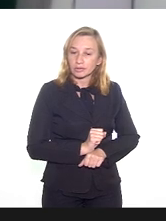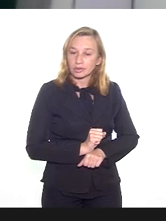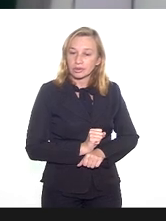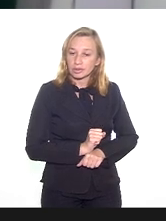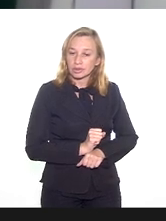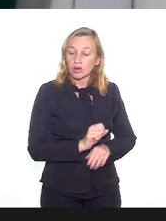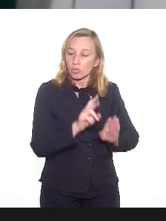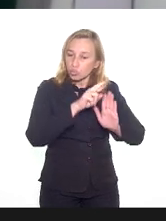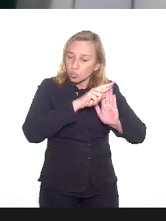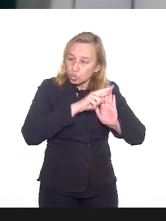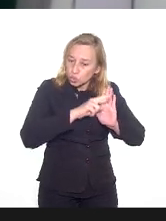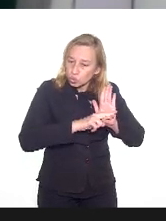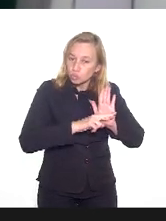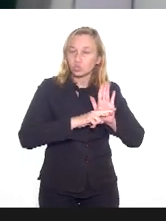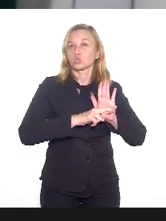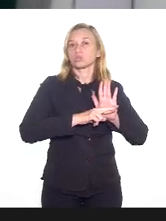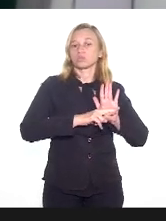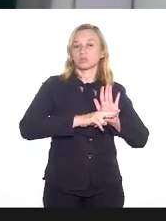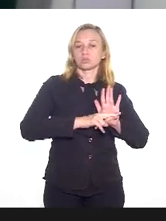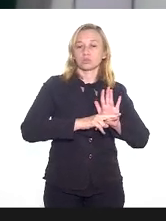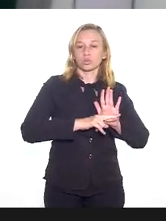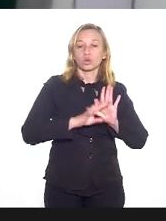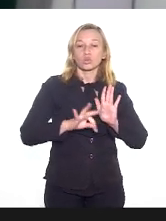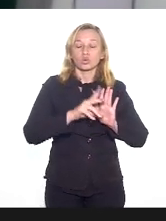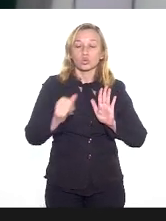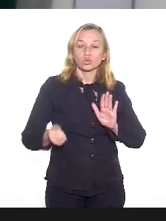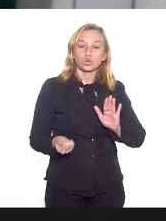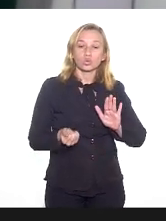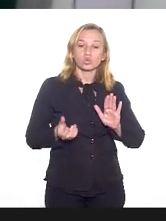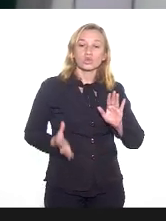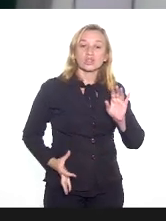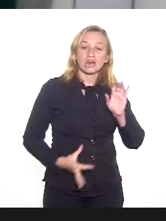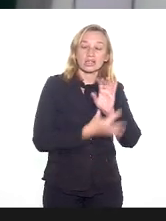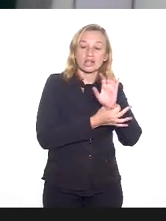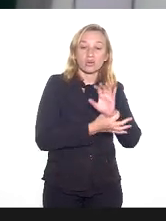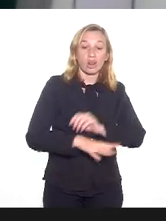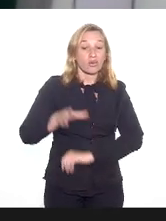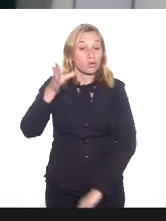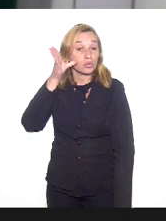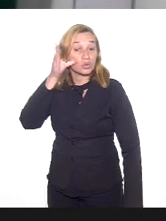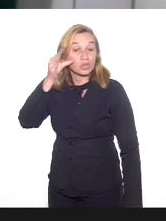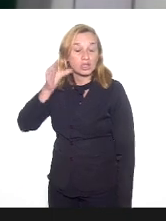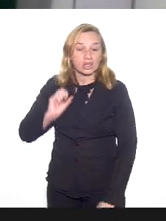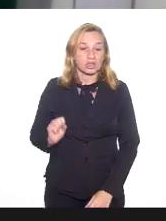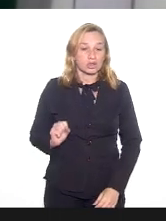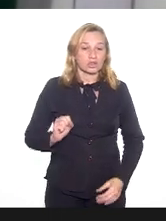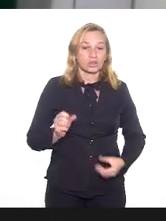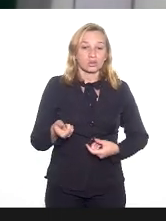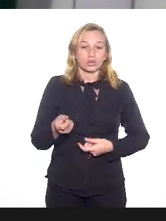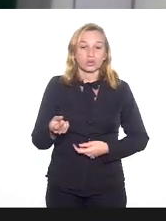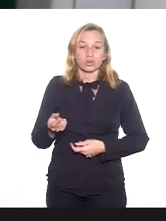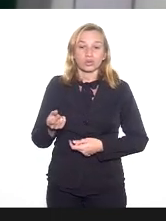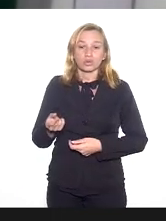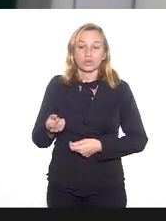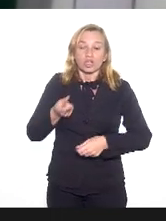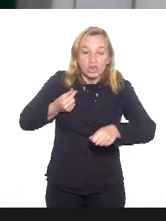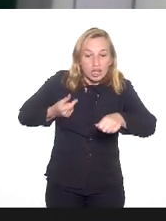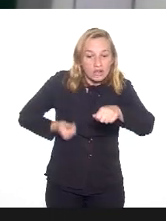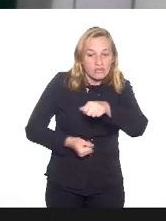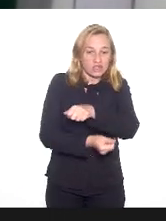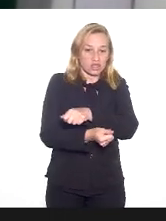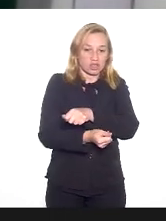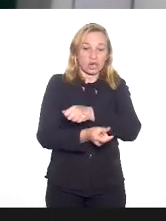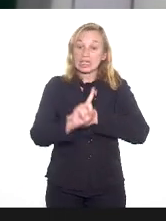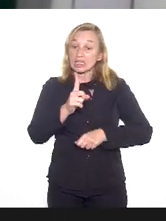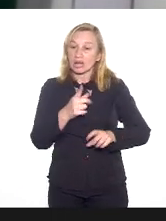com regras que, sobretudo, protegiam os interesses dos investidores, né? E não do